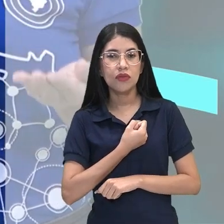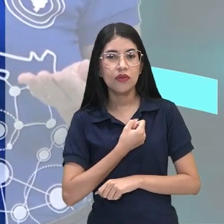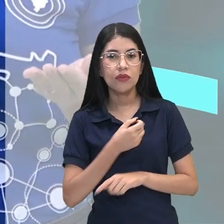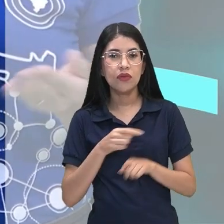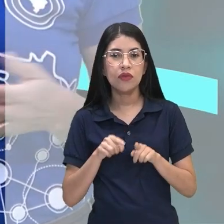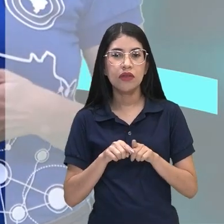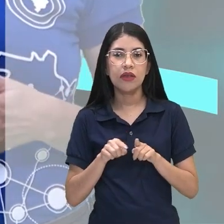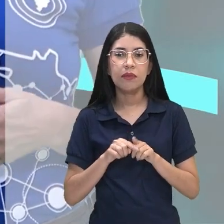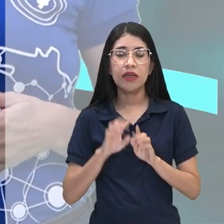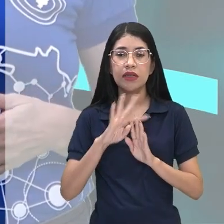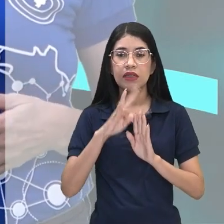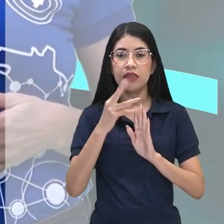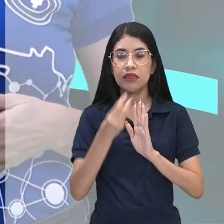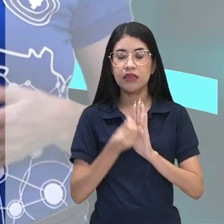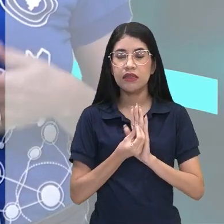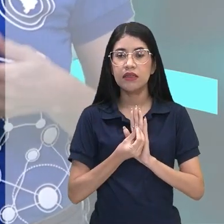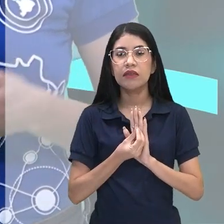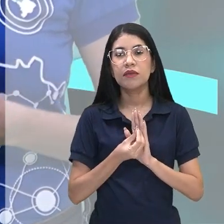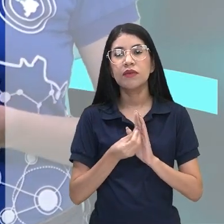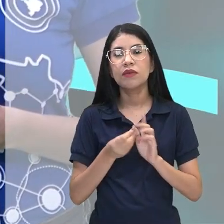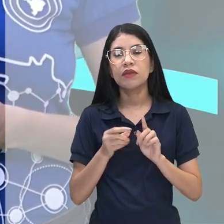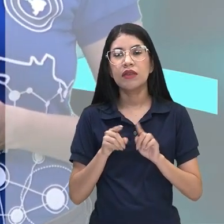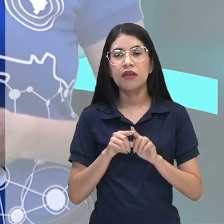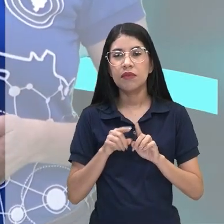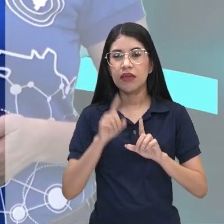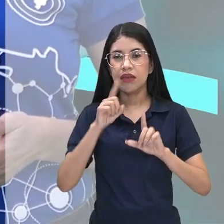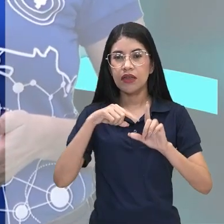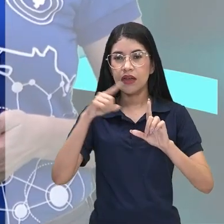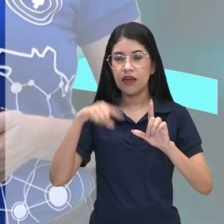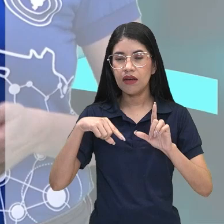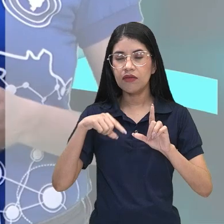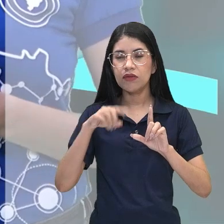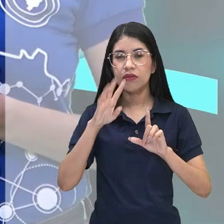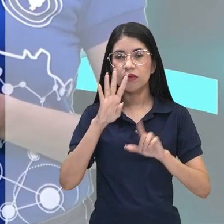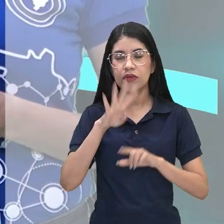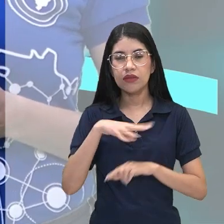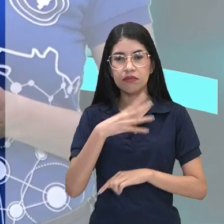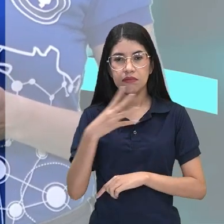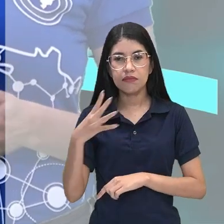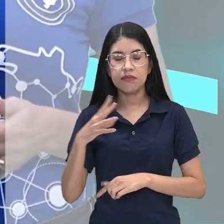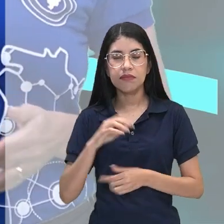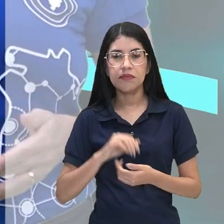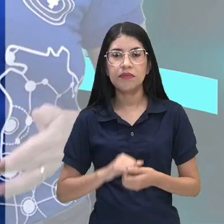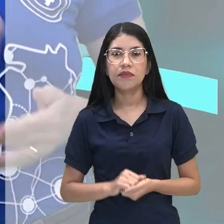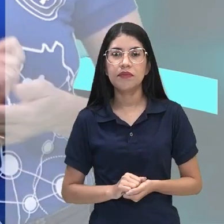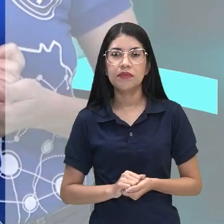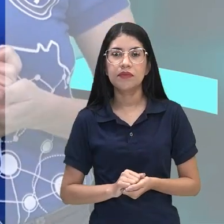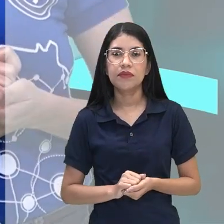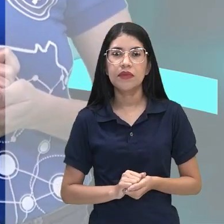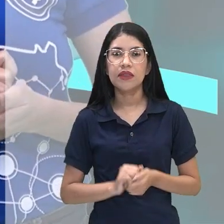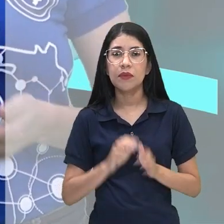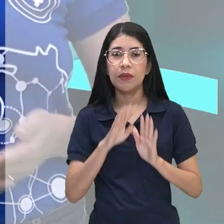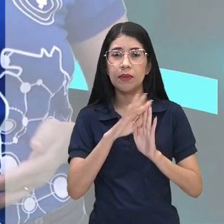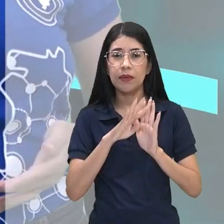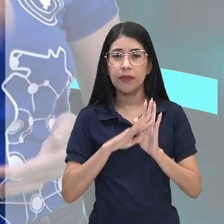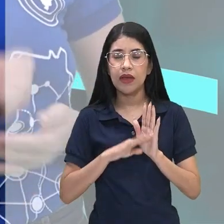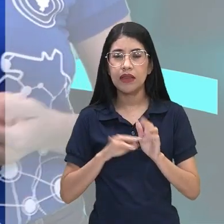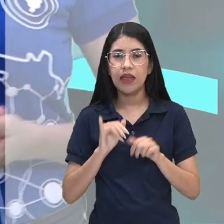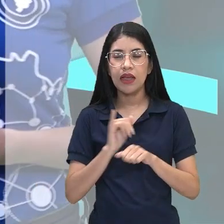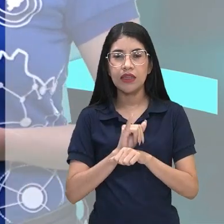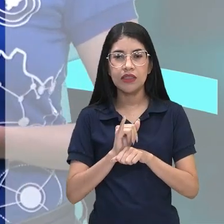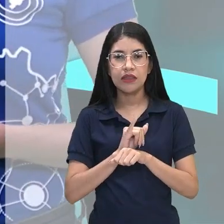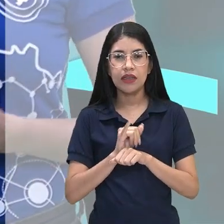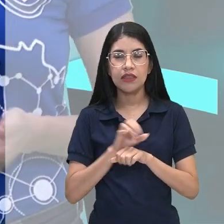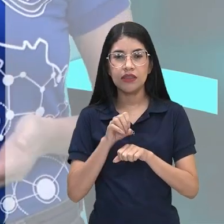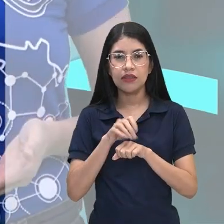ser símbolos, gráficos, tabelas. Nos ajudam bastante isso aqui. Então, essa foi a nossa terceira dica. Vamos